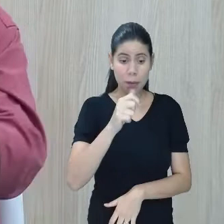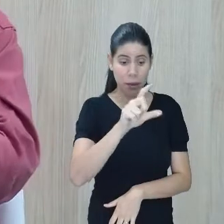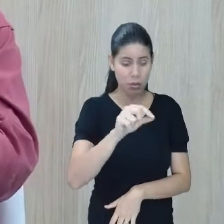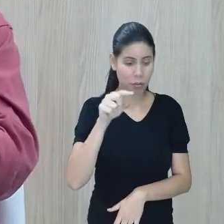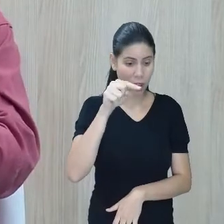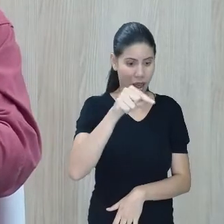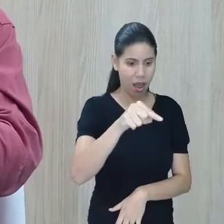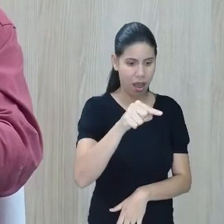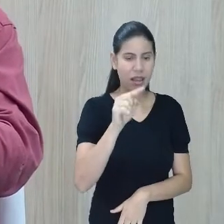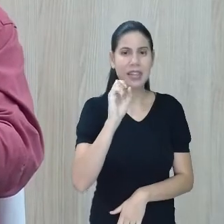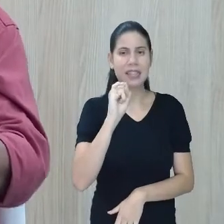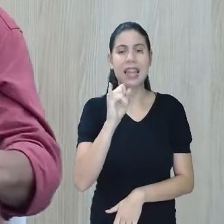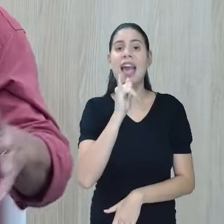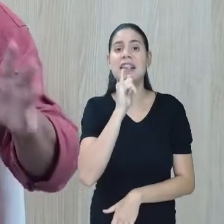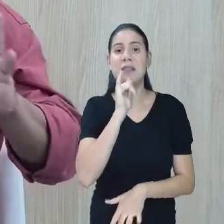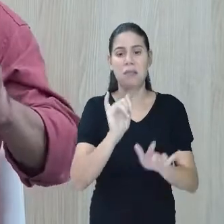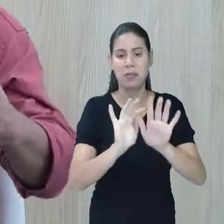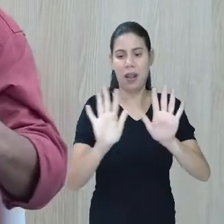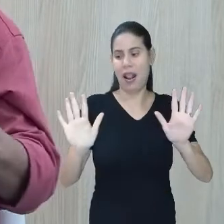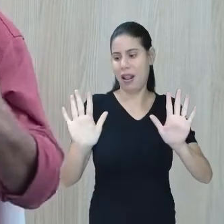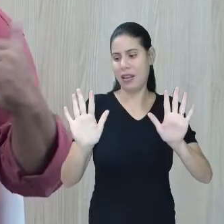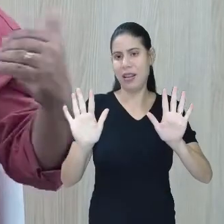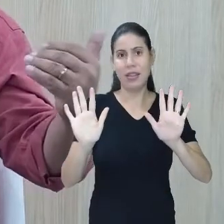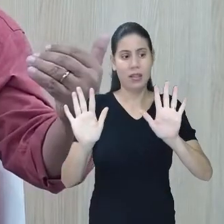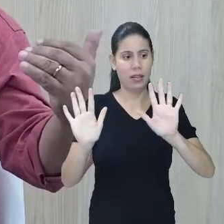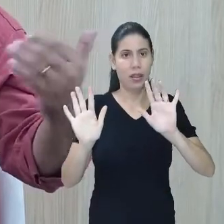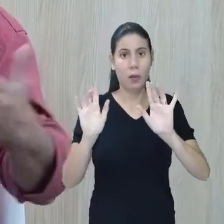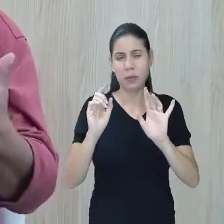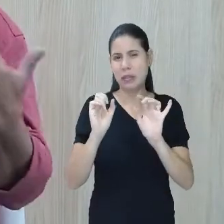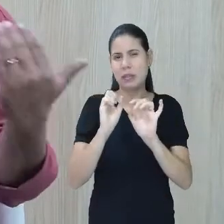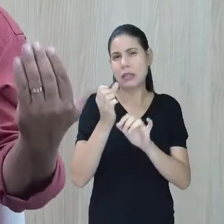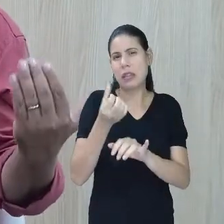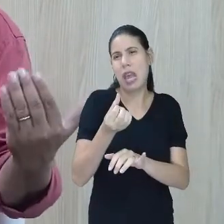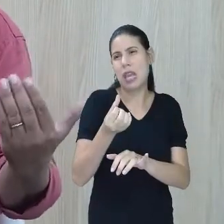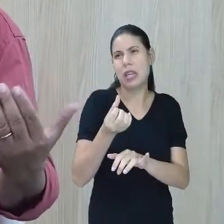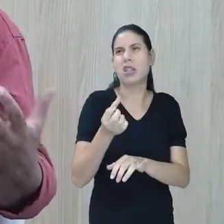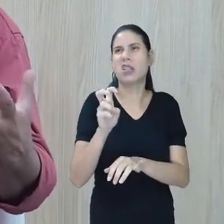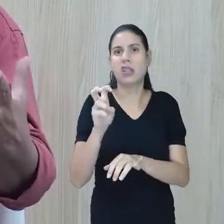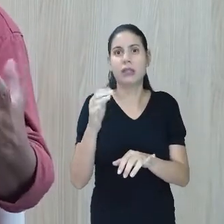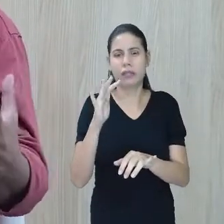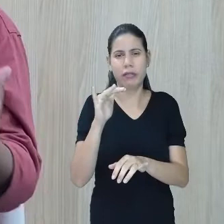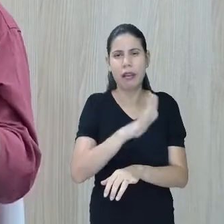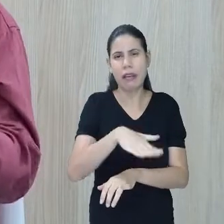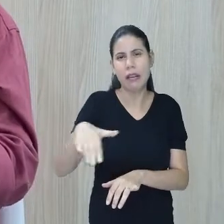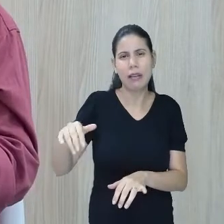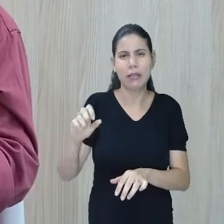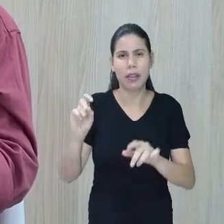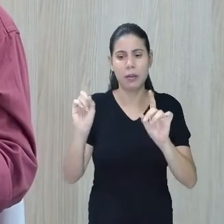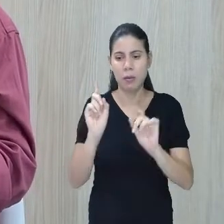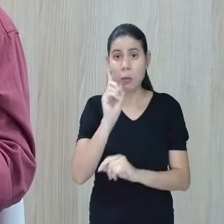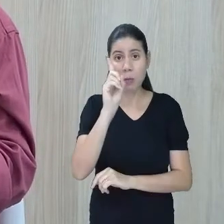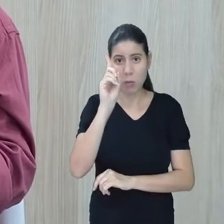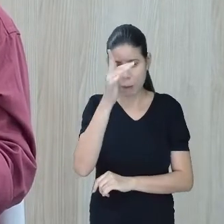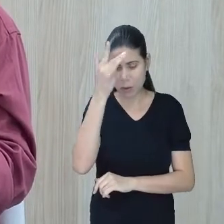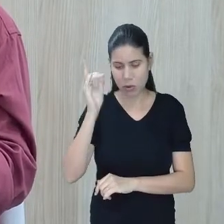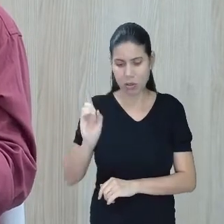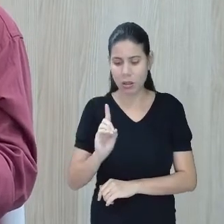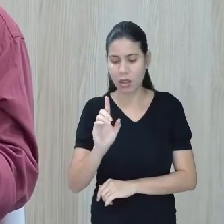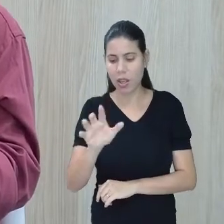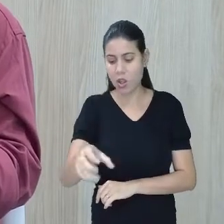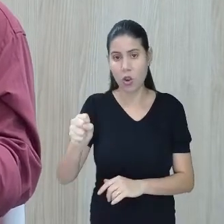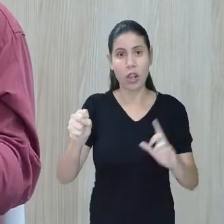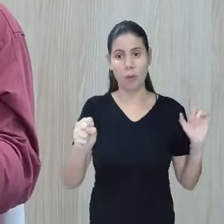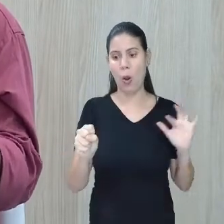aquele. Sim, sim. Então a gente vai. Então por isso que a gente vai deixando que eles escolham, eles percebam. Uma coisa que eu utilizo